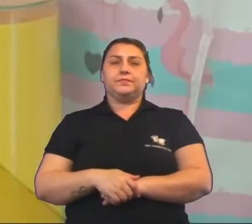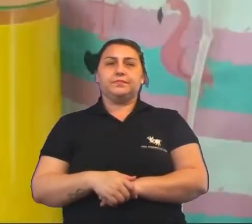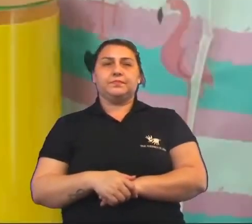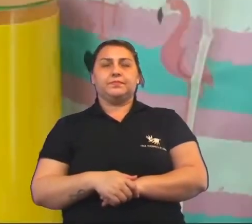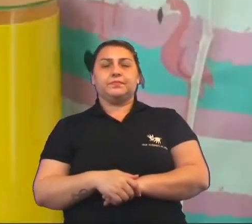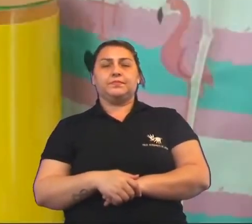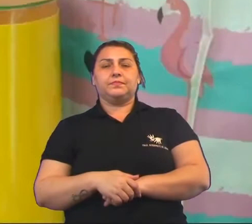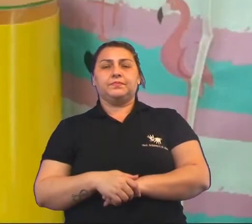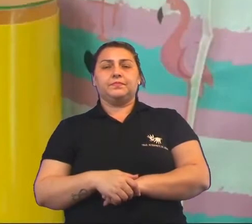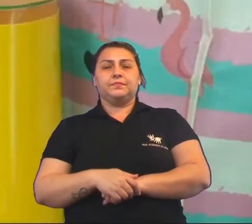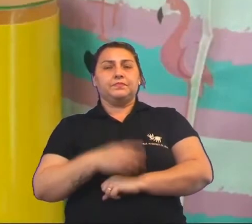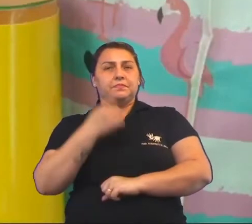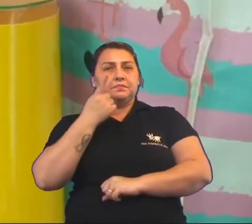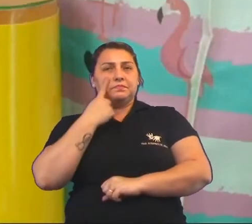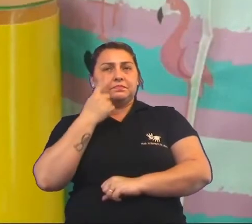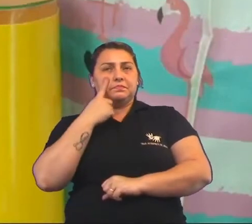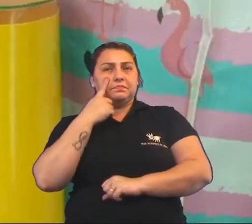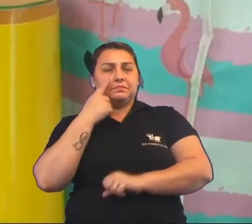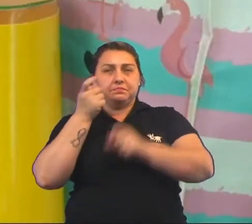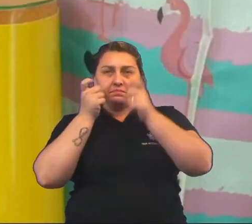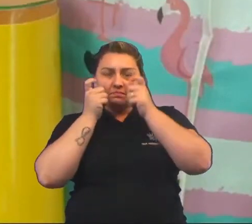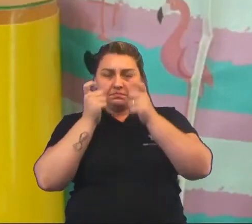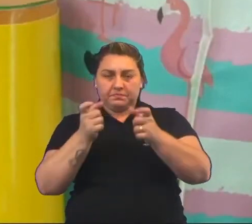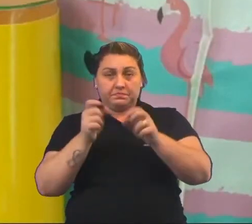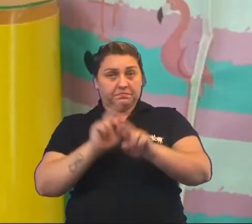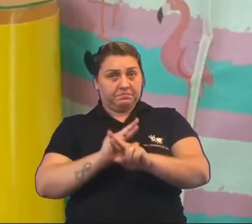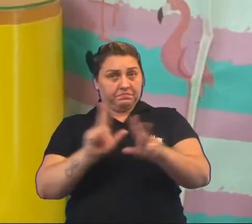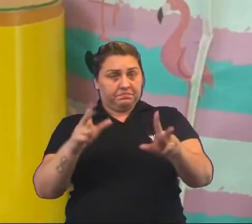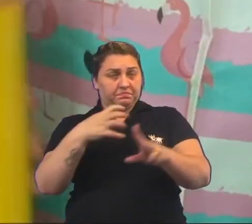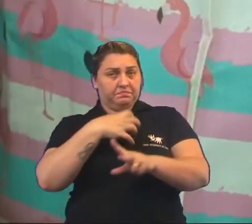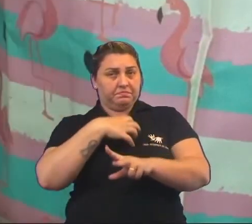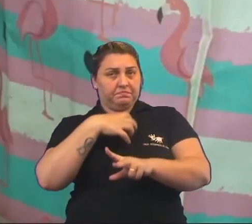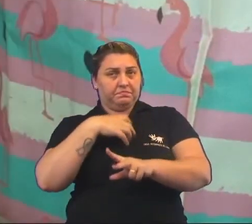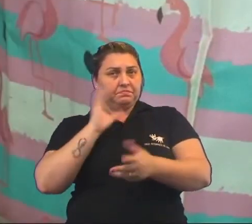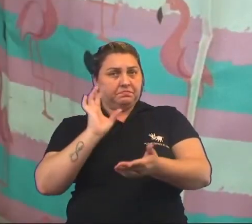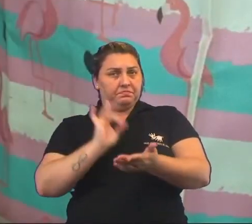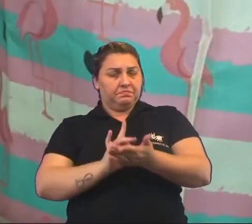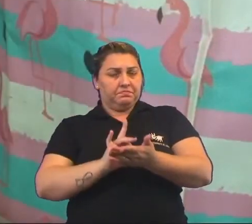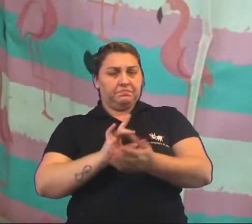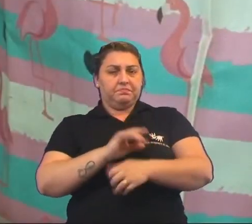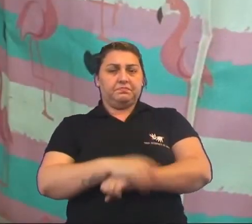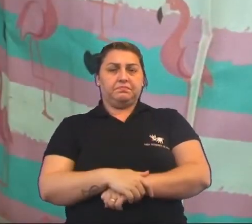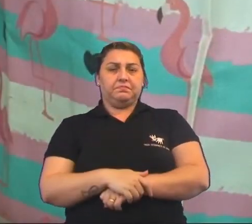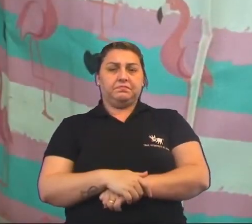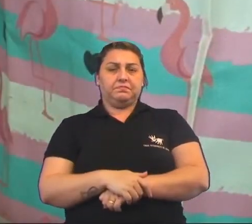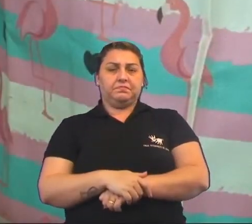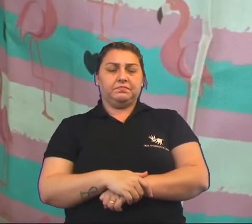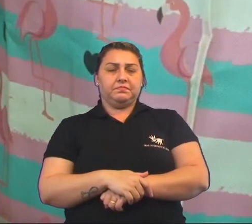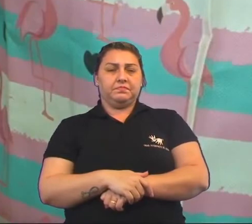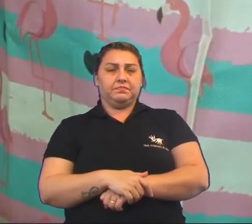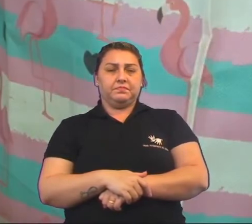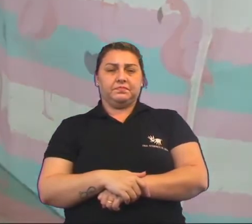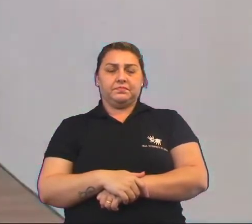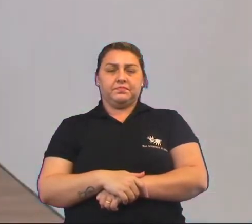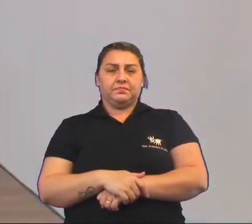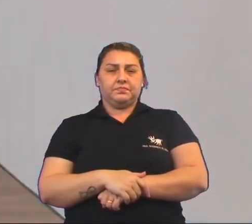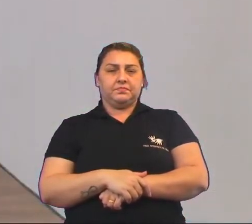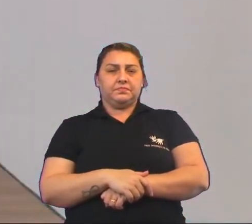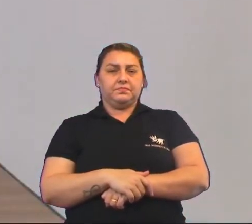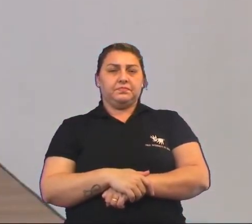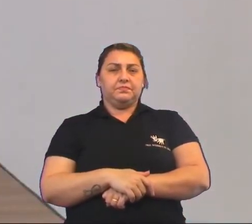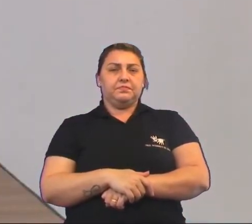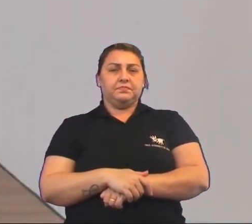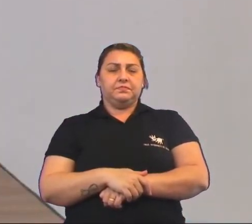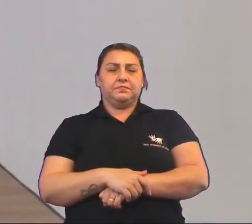Estão observando? Tem um formato já diferente, não é mesmo? Diferente dos que nós acabamos de ver. Vou